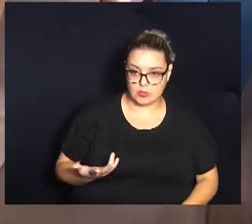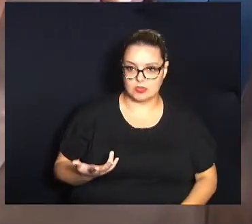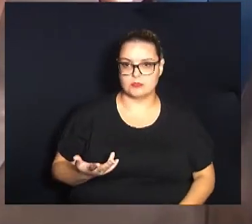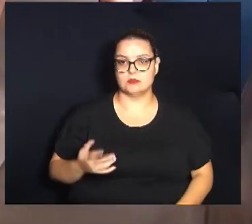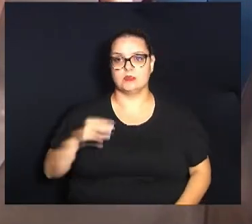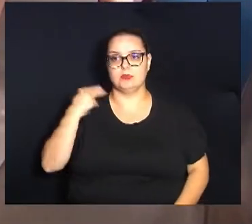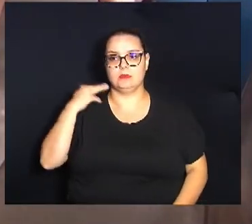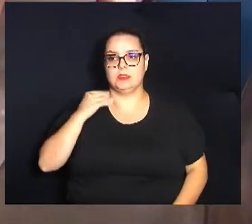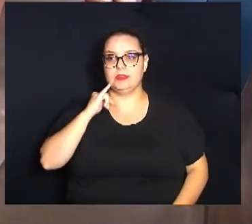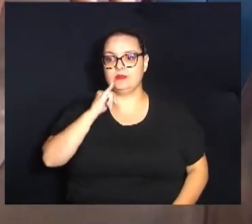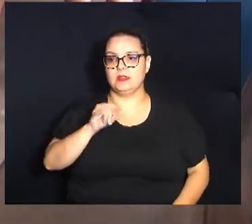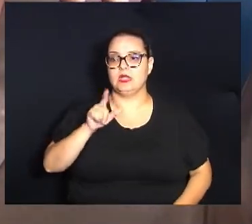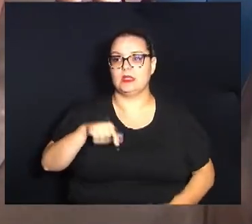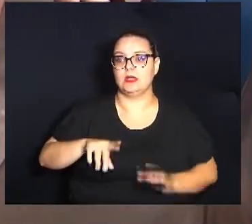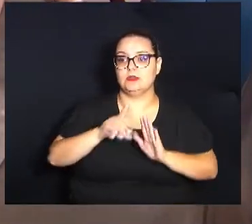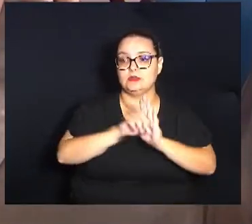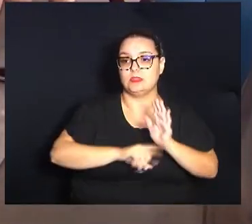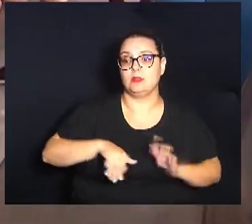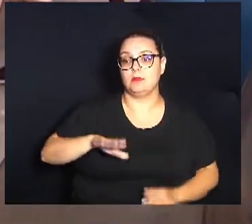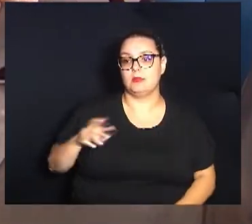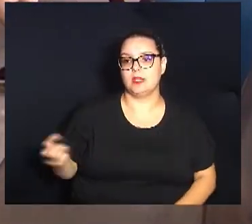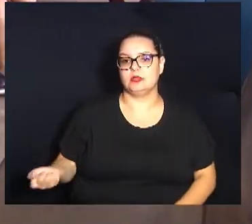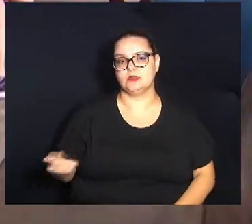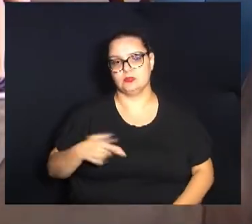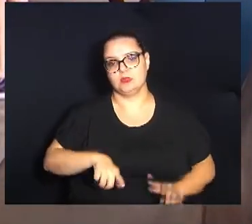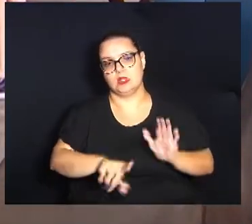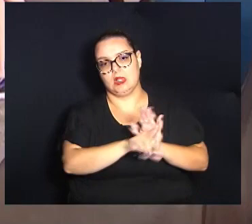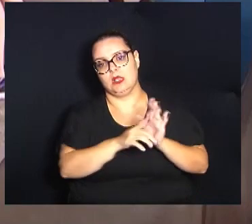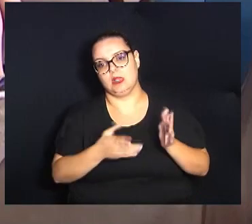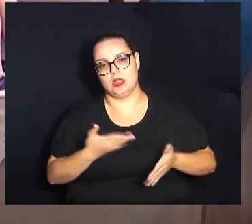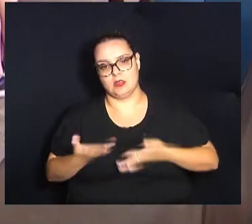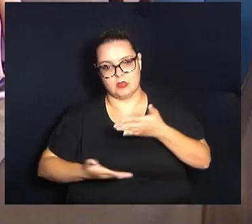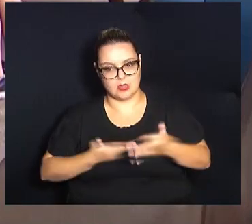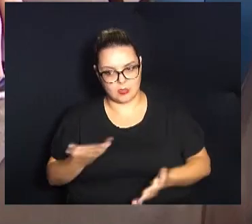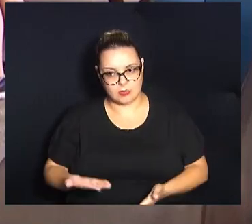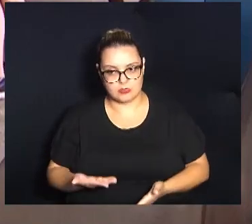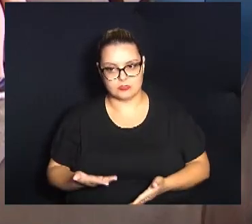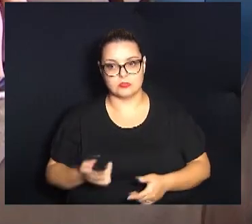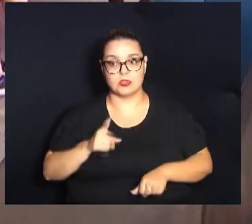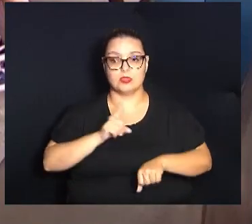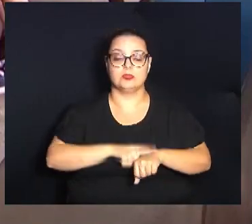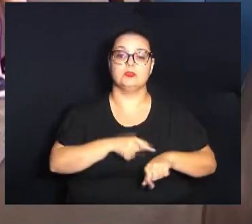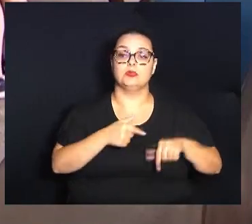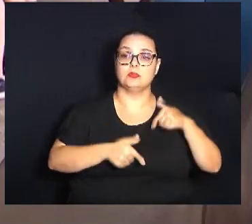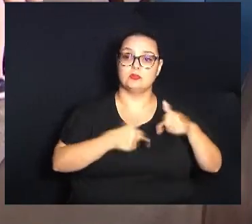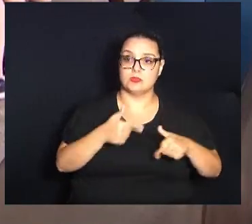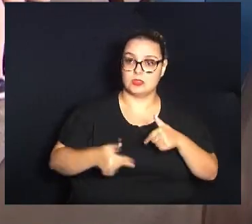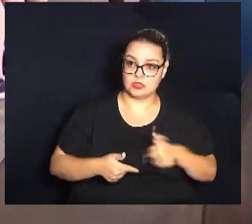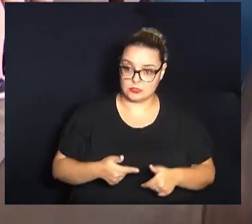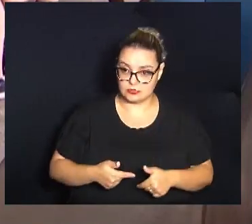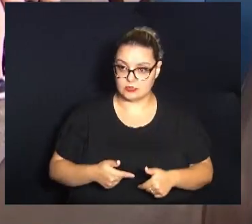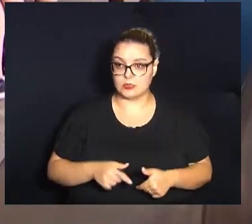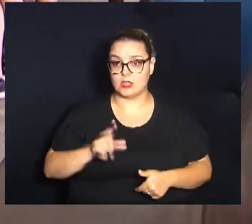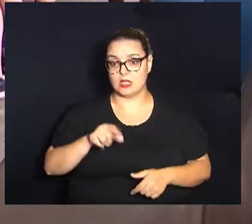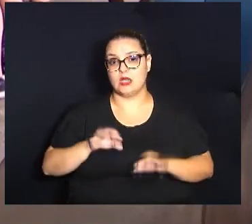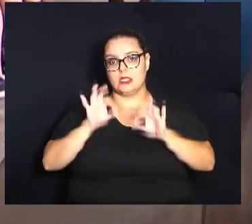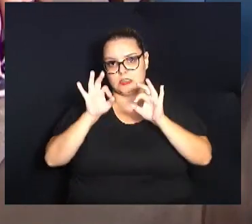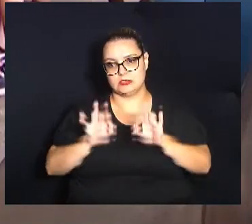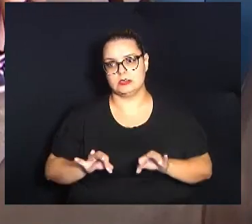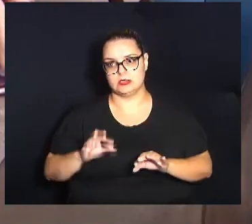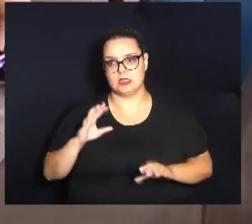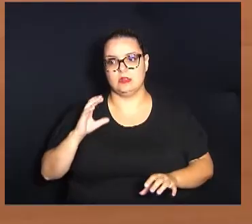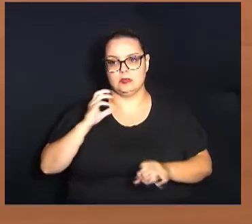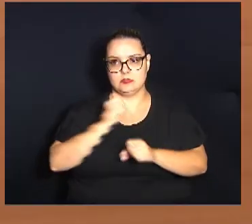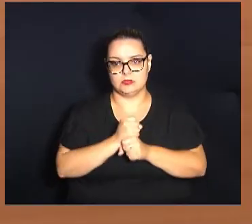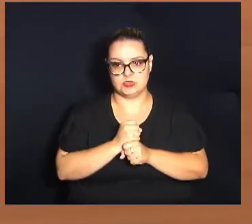salienta que é um direito mais do que legítimo dos servidores que o tempo trabalhado seja devidamente